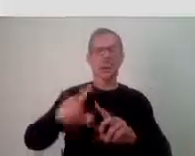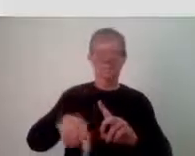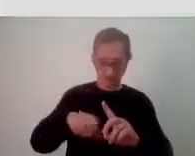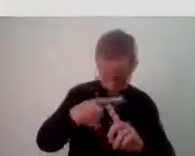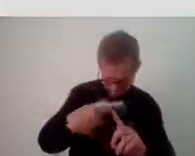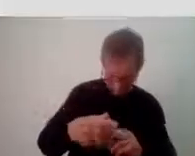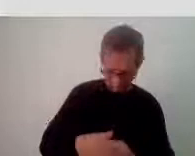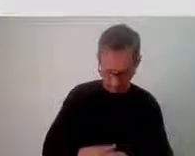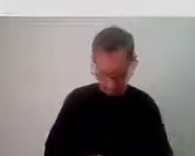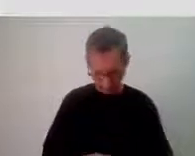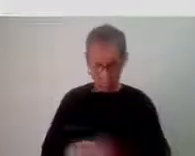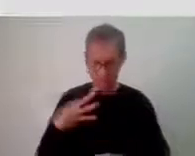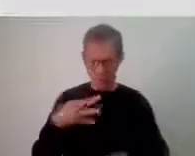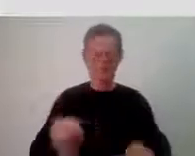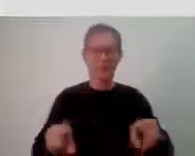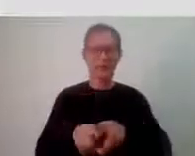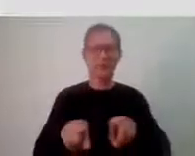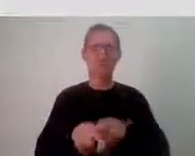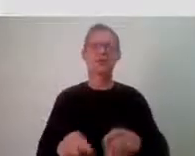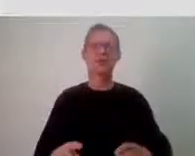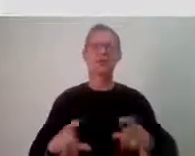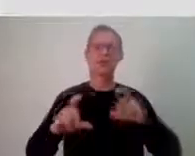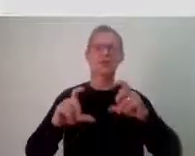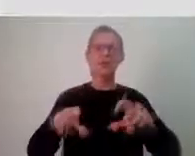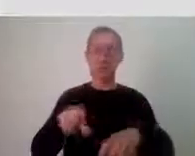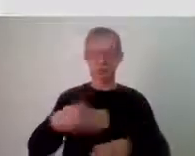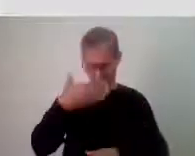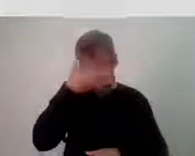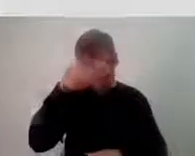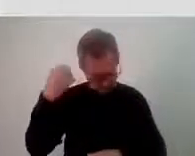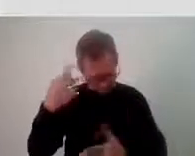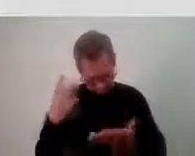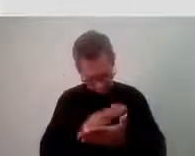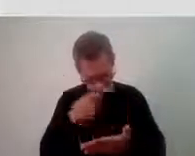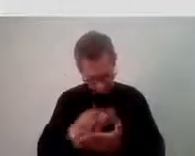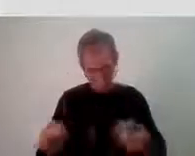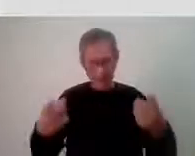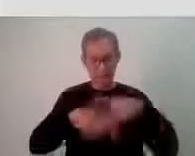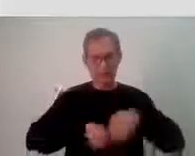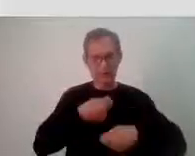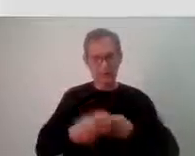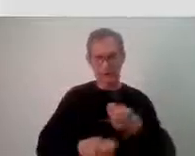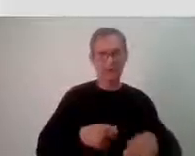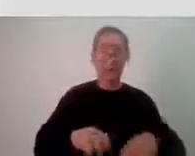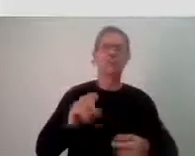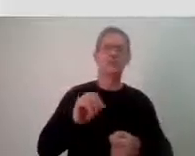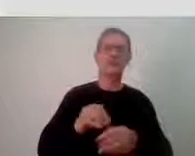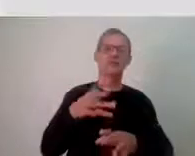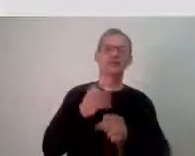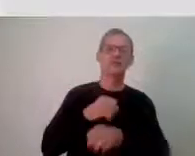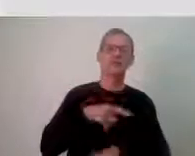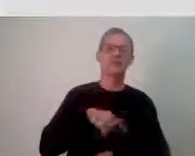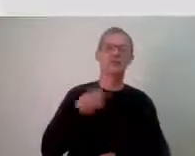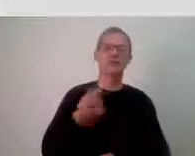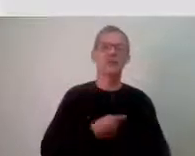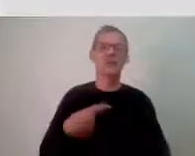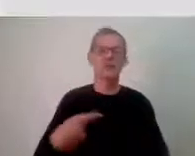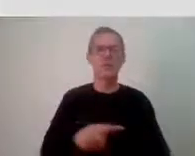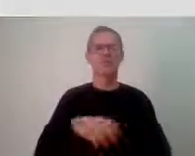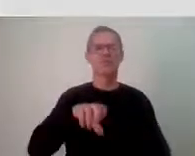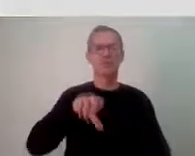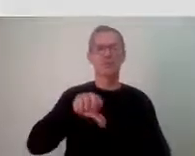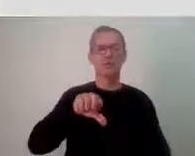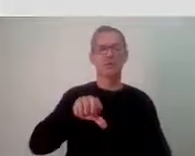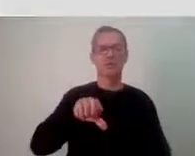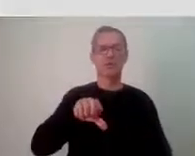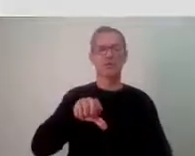depois do limite inferior entre parênteses, para você não errar joguinho de sinal. Fazendo a conta, nós vamos ter menos